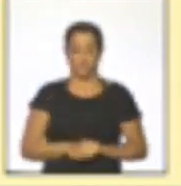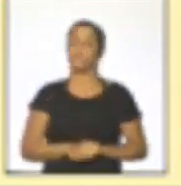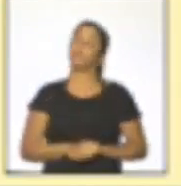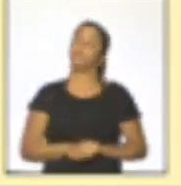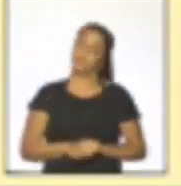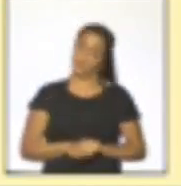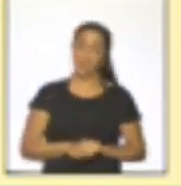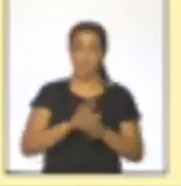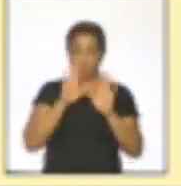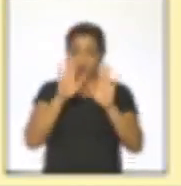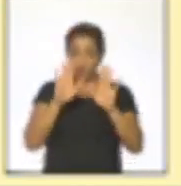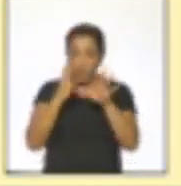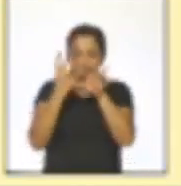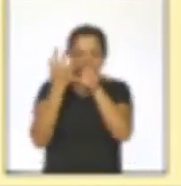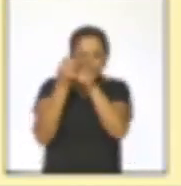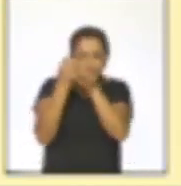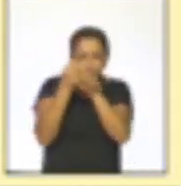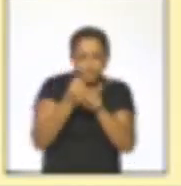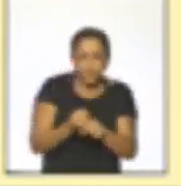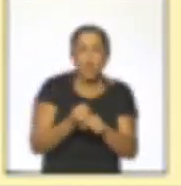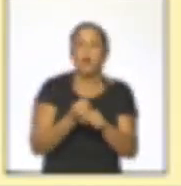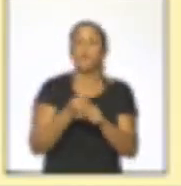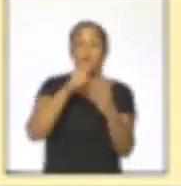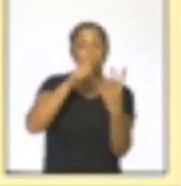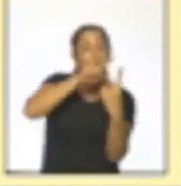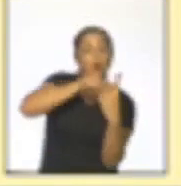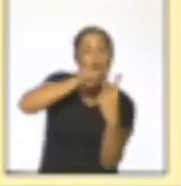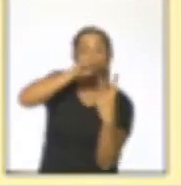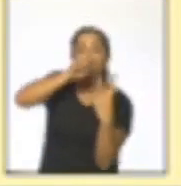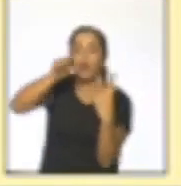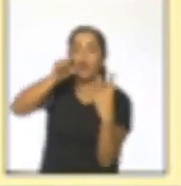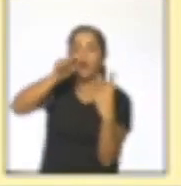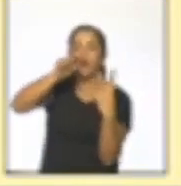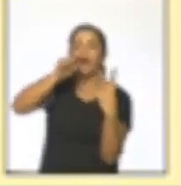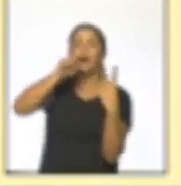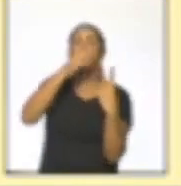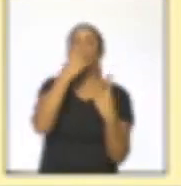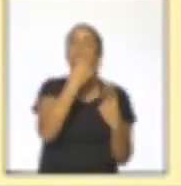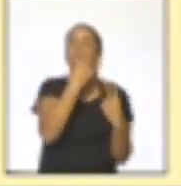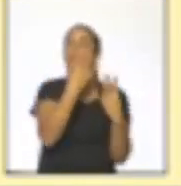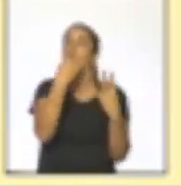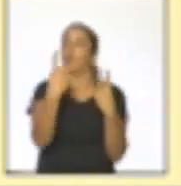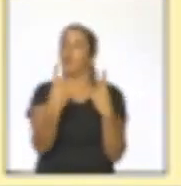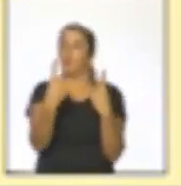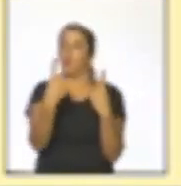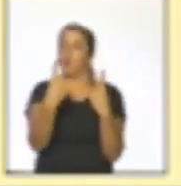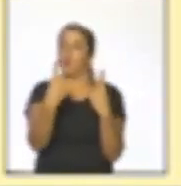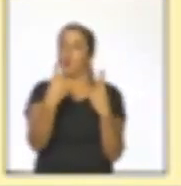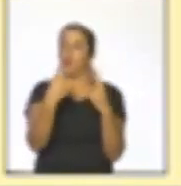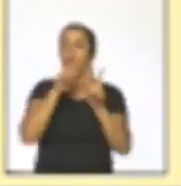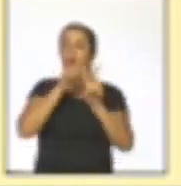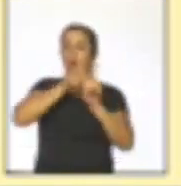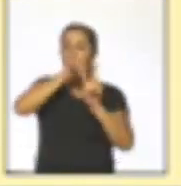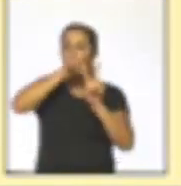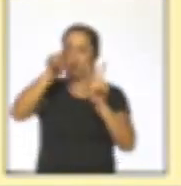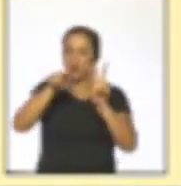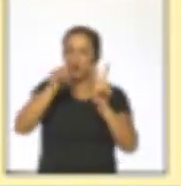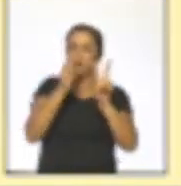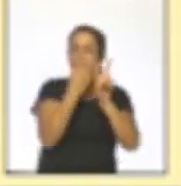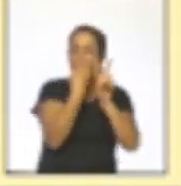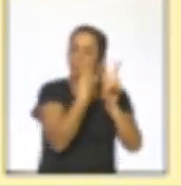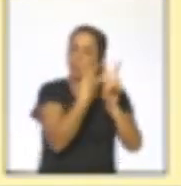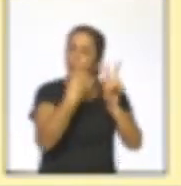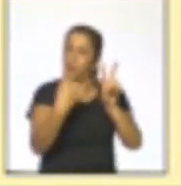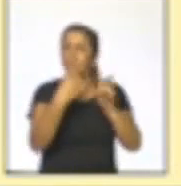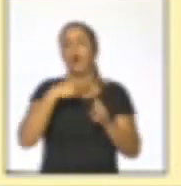nesse primeiro exemplo, nós vamos calcular a raiz quadrada de 441. Então, como que funciona o algoritmo?